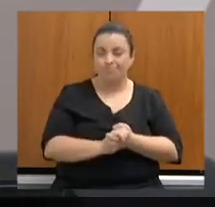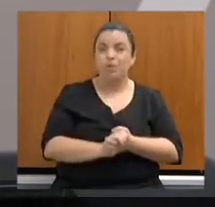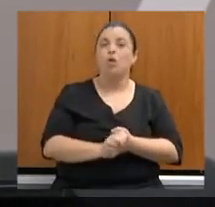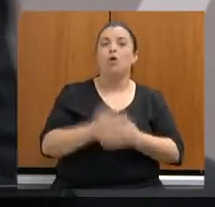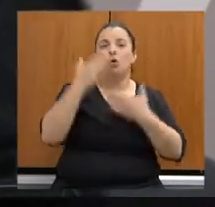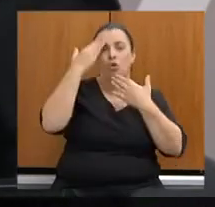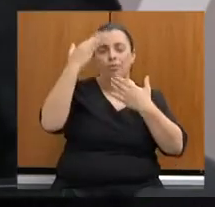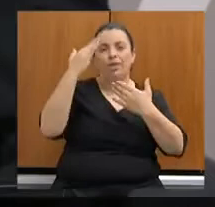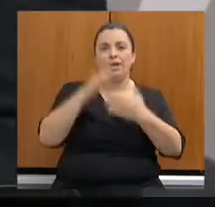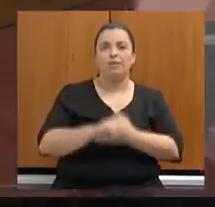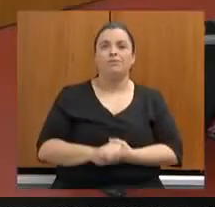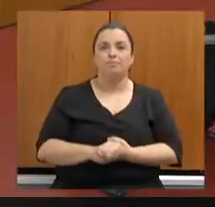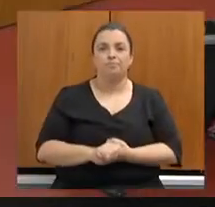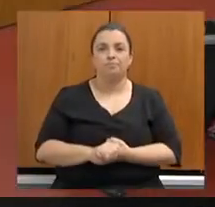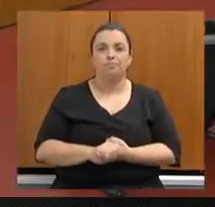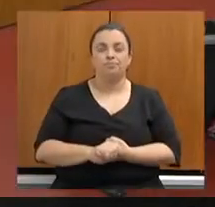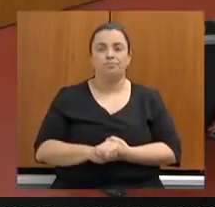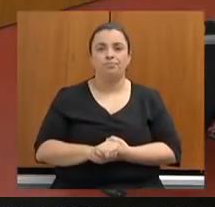felicidades